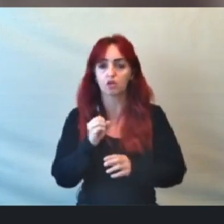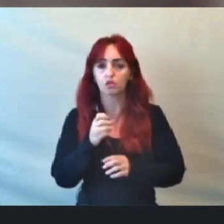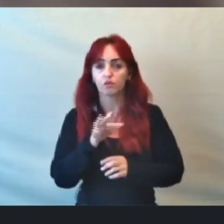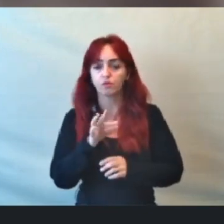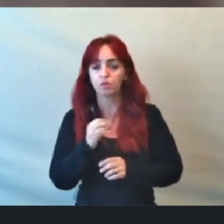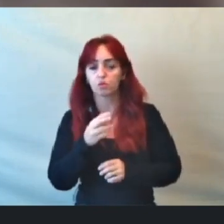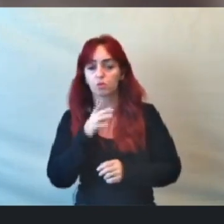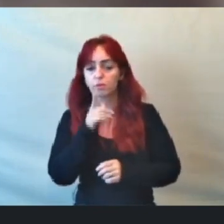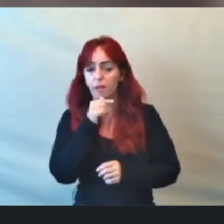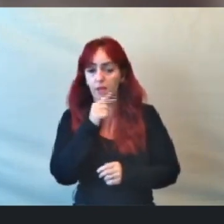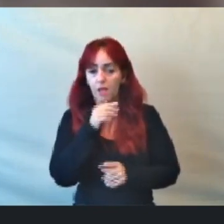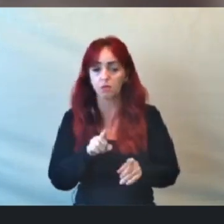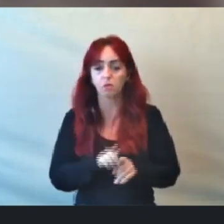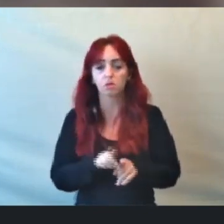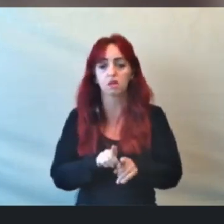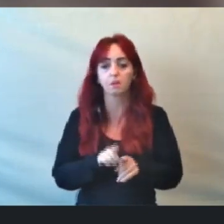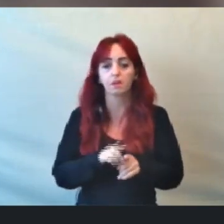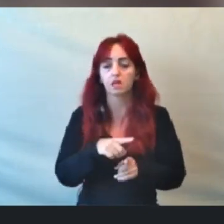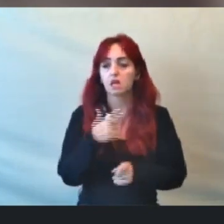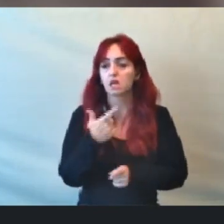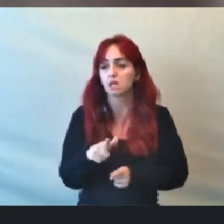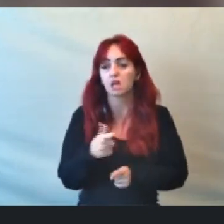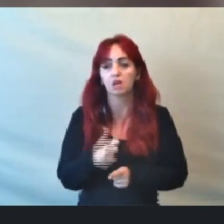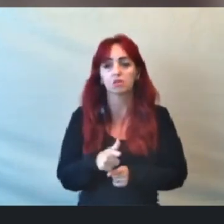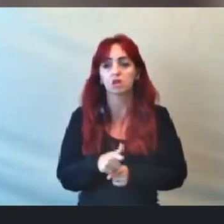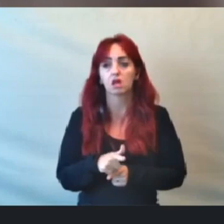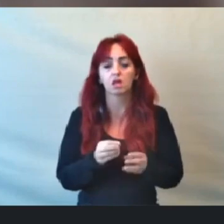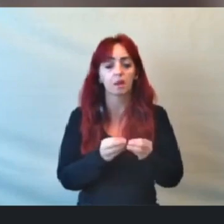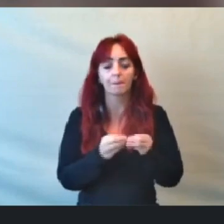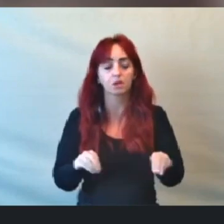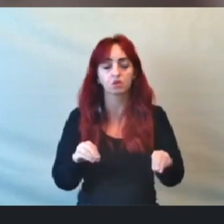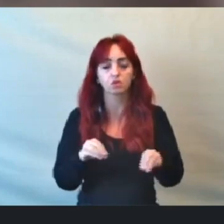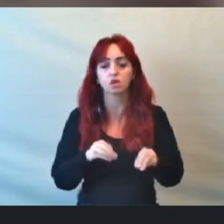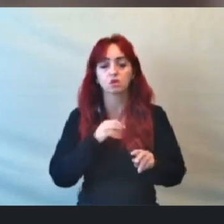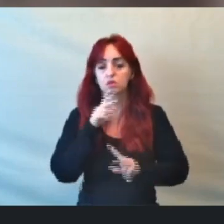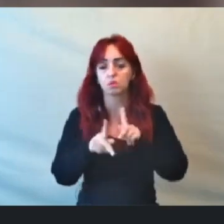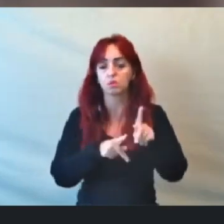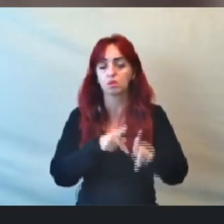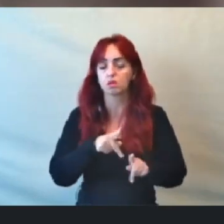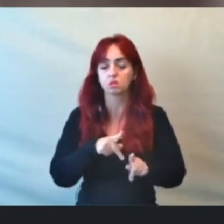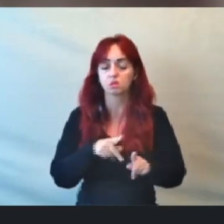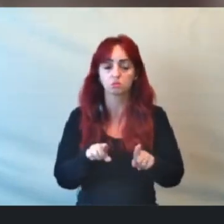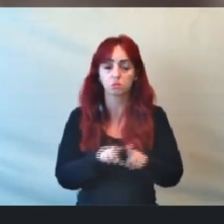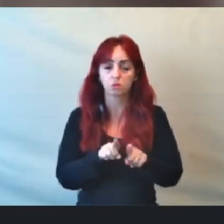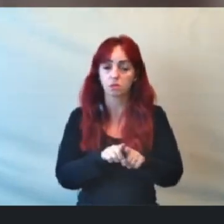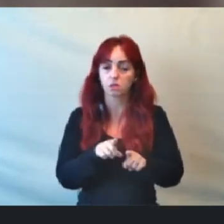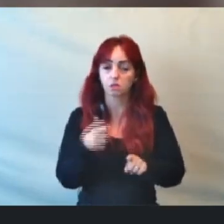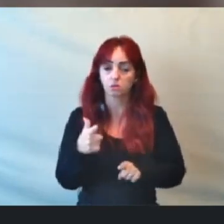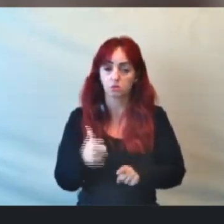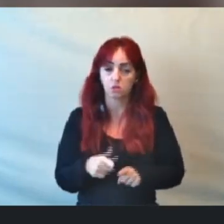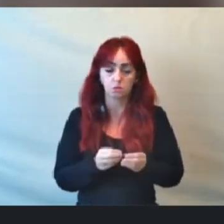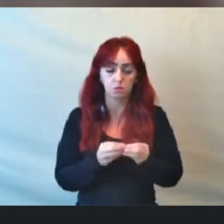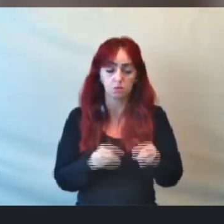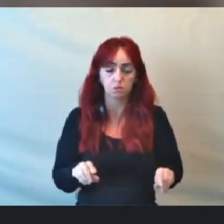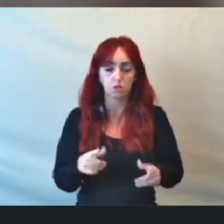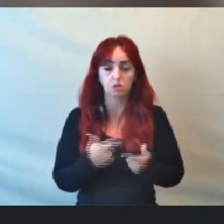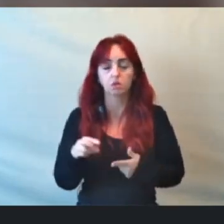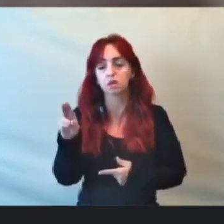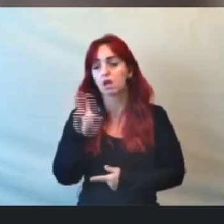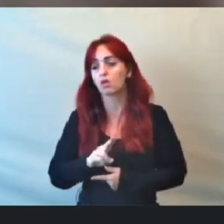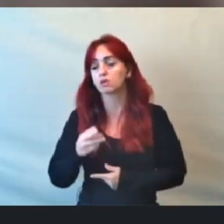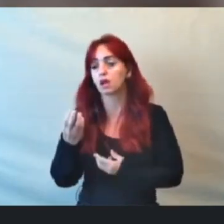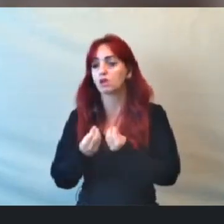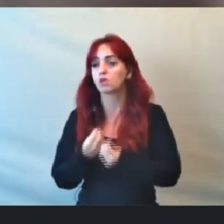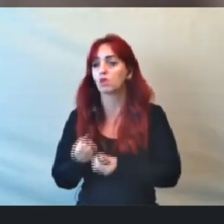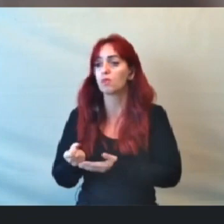tem efeito na população humana. Ele é até usado como remédios em alguns casos, né, em tratamentos